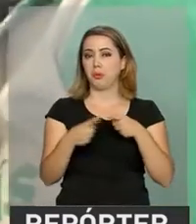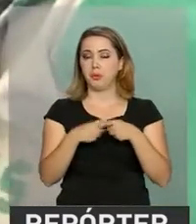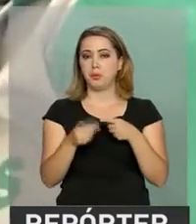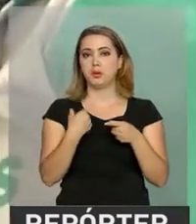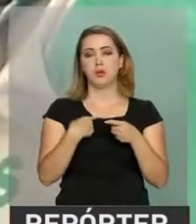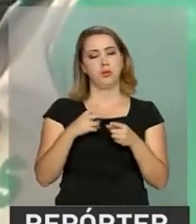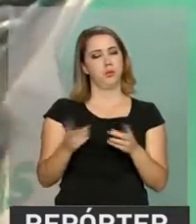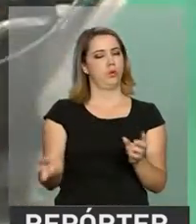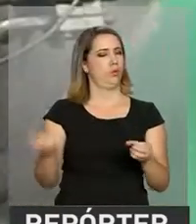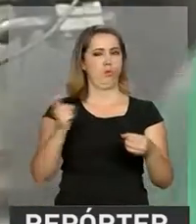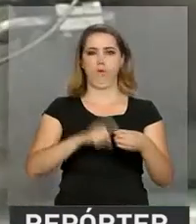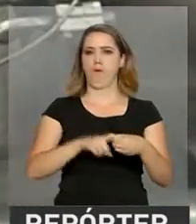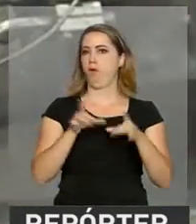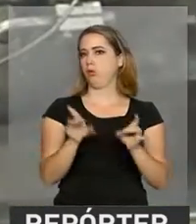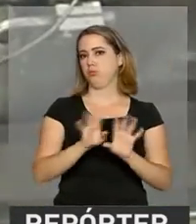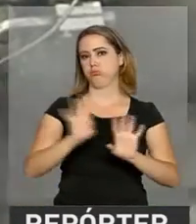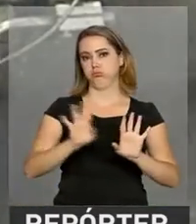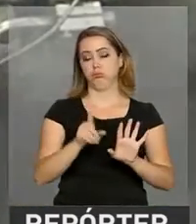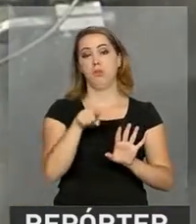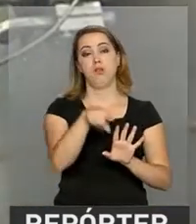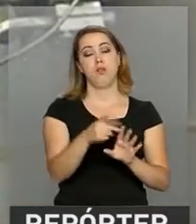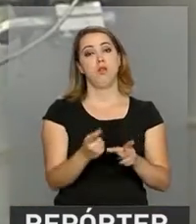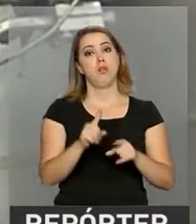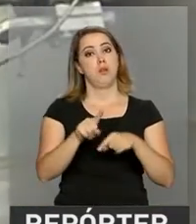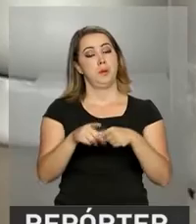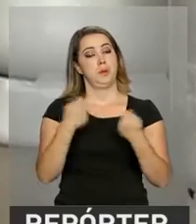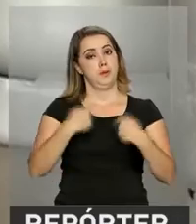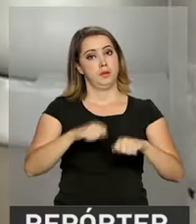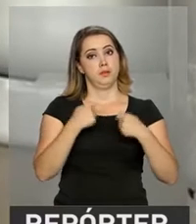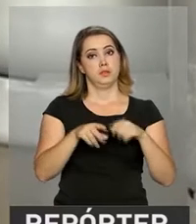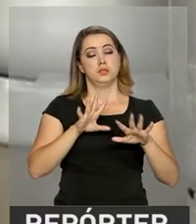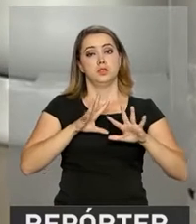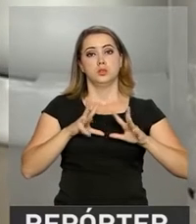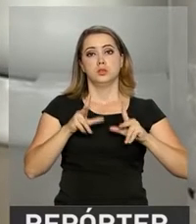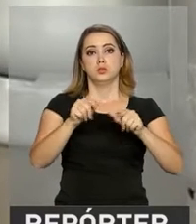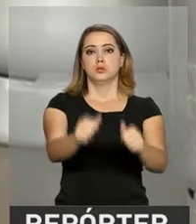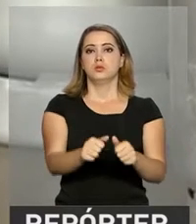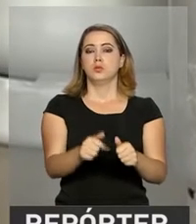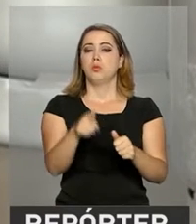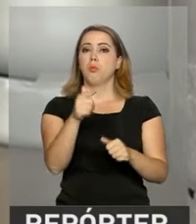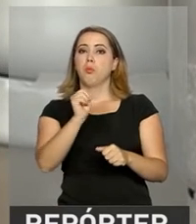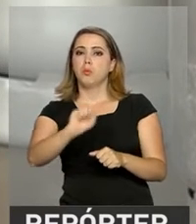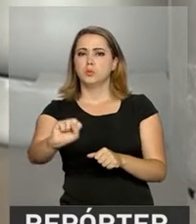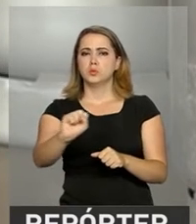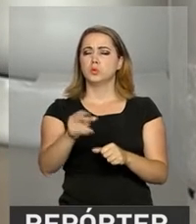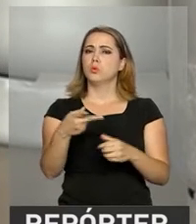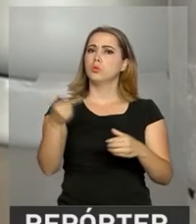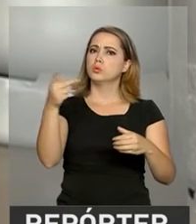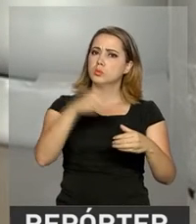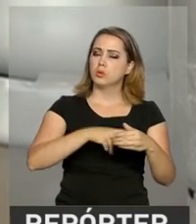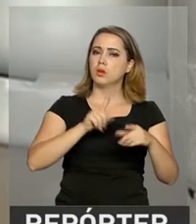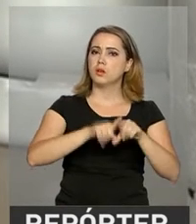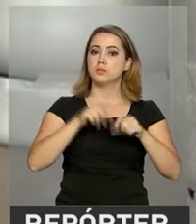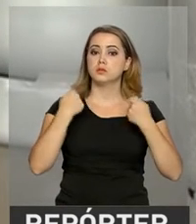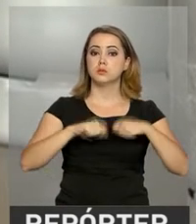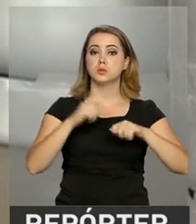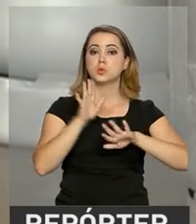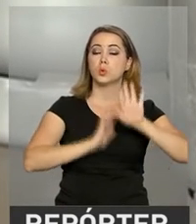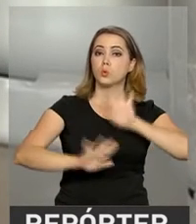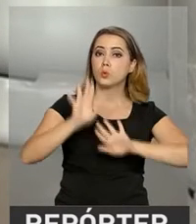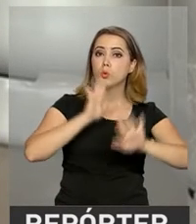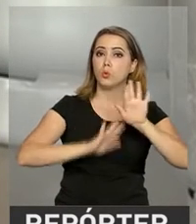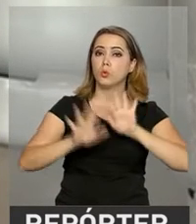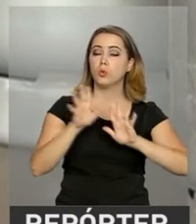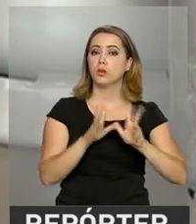basta o rígido controle de qualidade durante a produção como todo o combustível os botijões devem ser armazenados